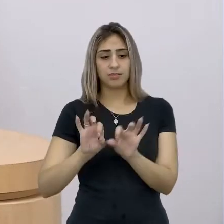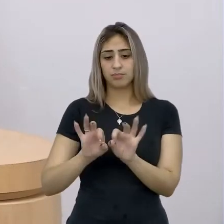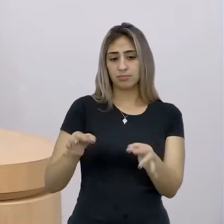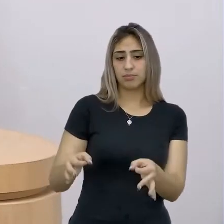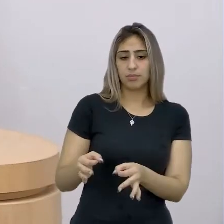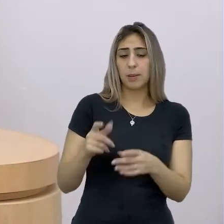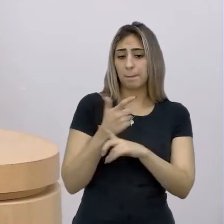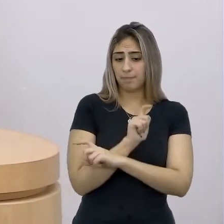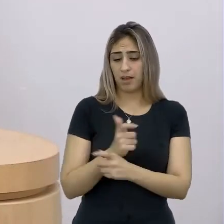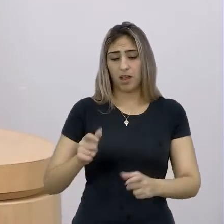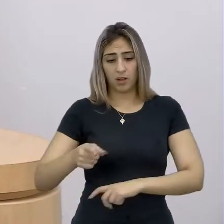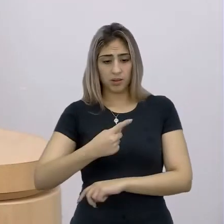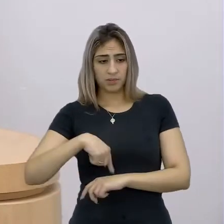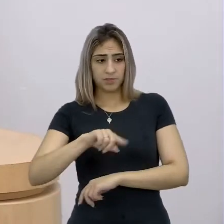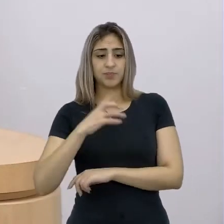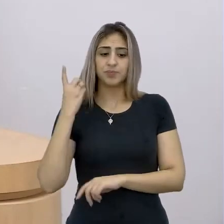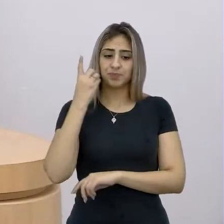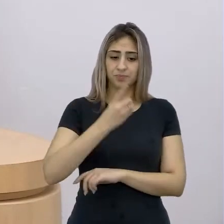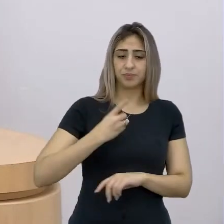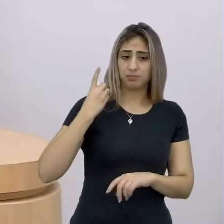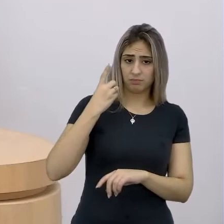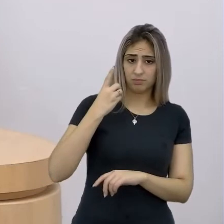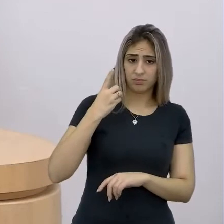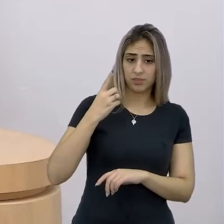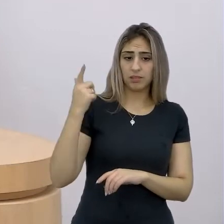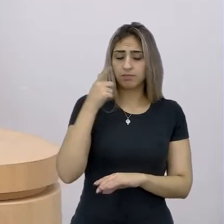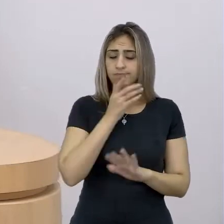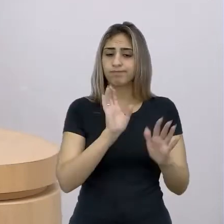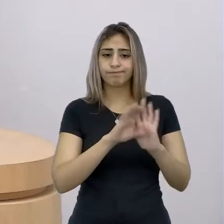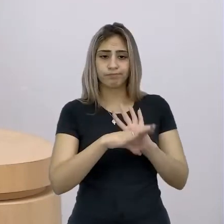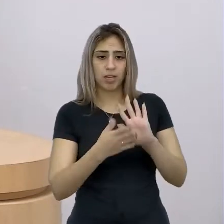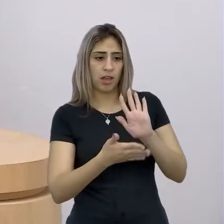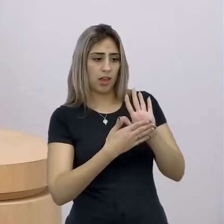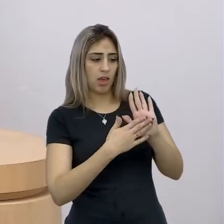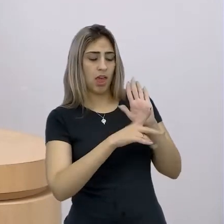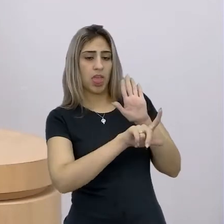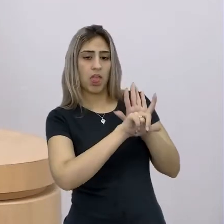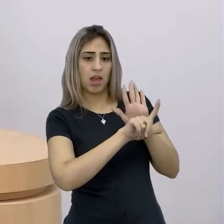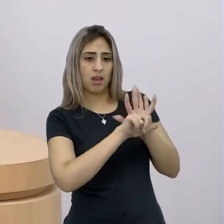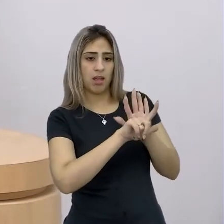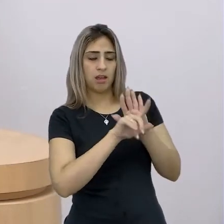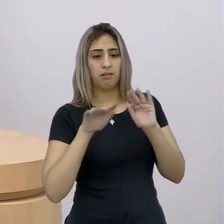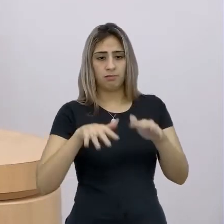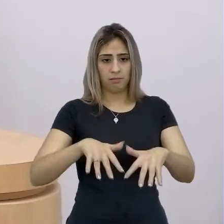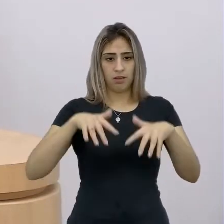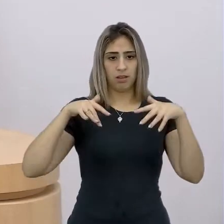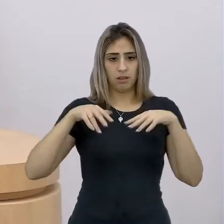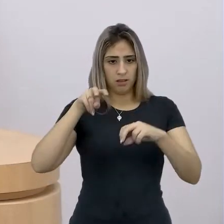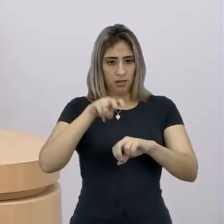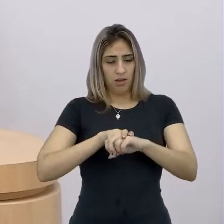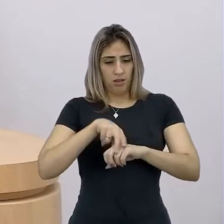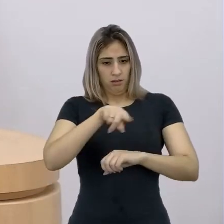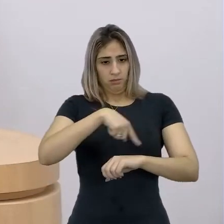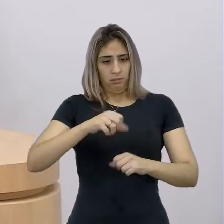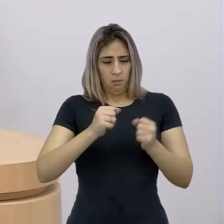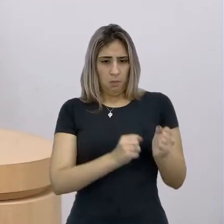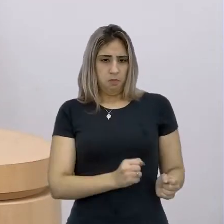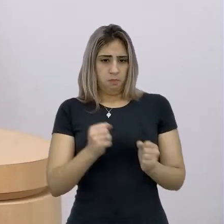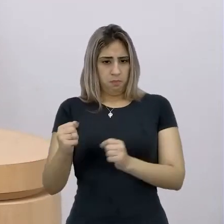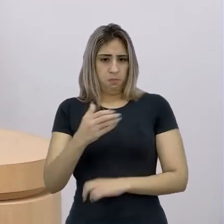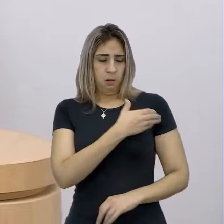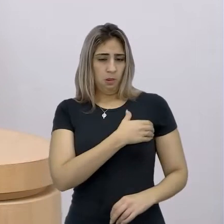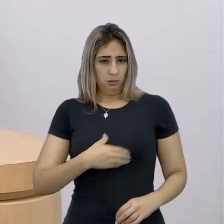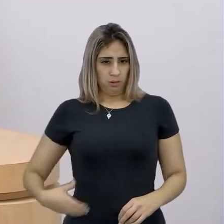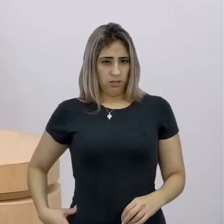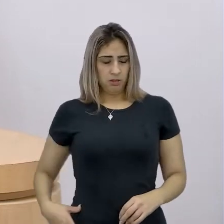a maioria dos deputados que constitui, né, as cadeiras ali dos deputados,